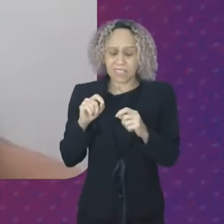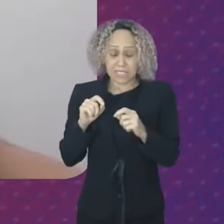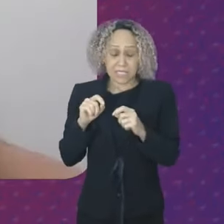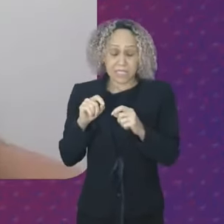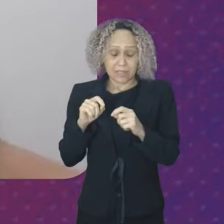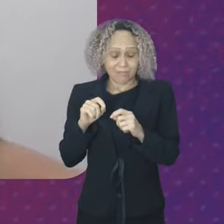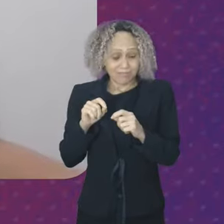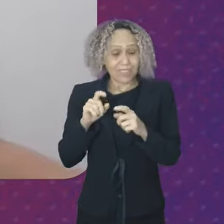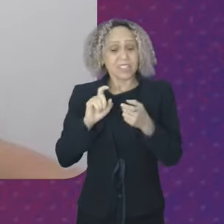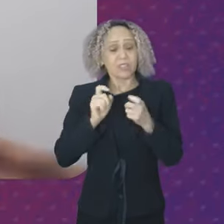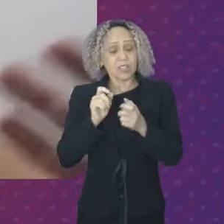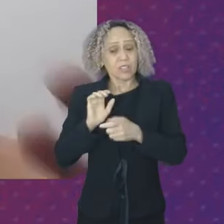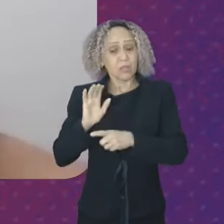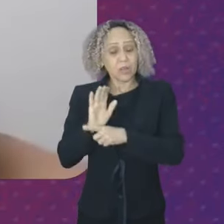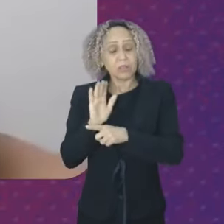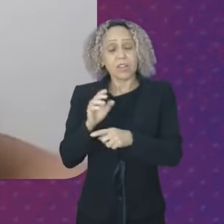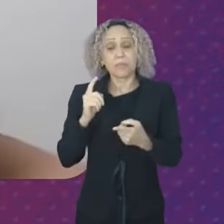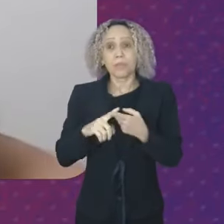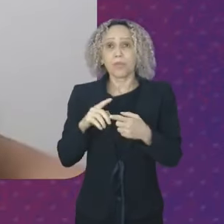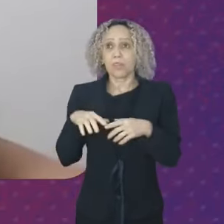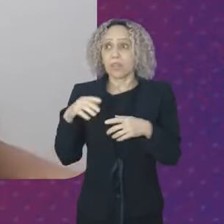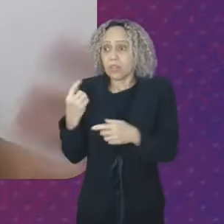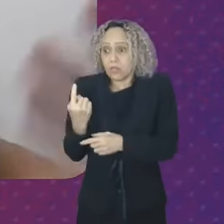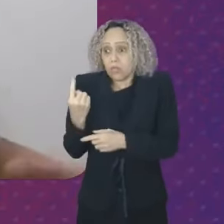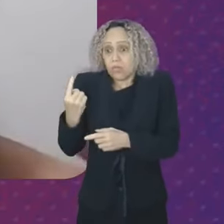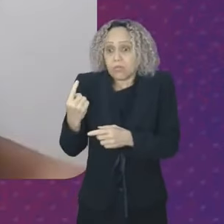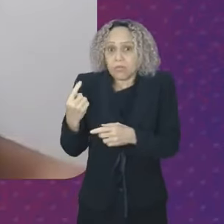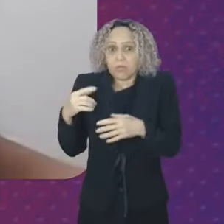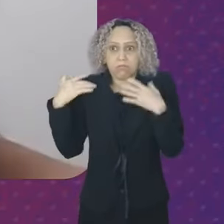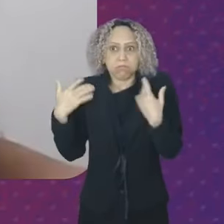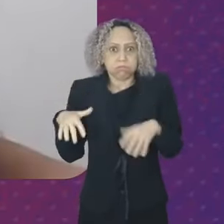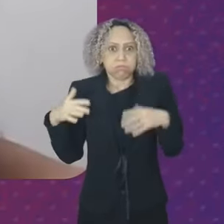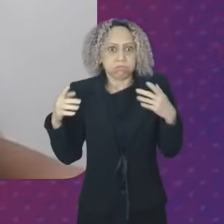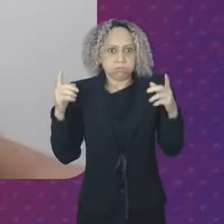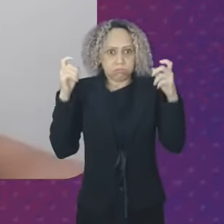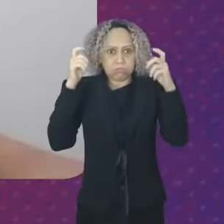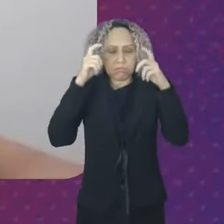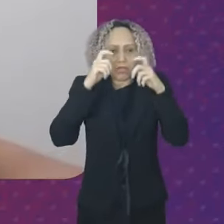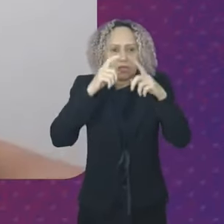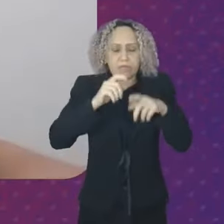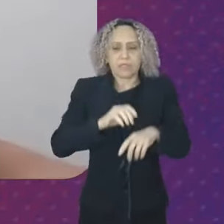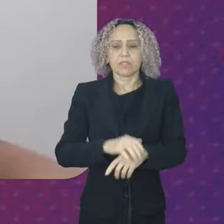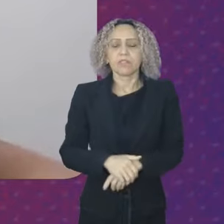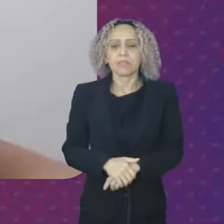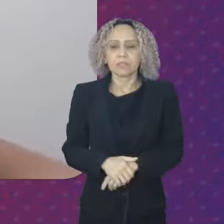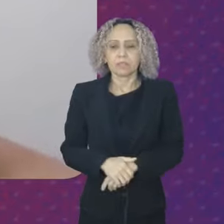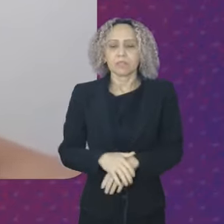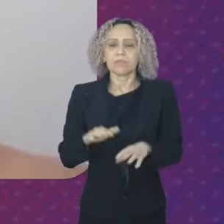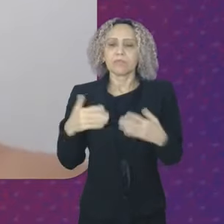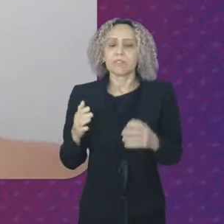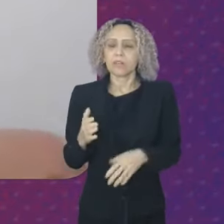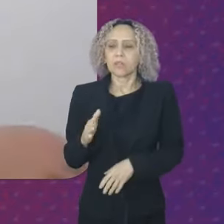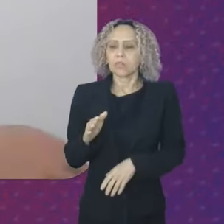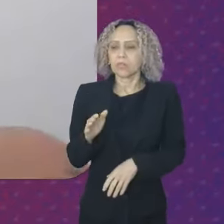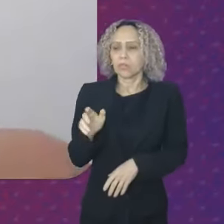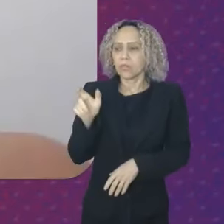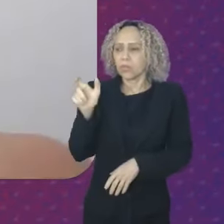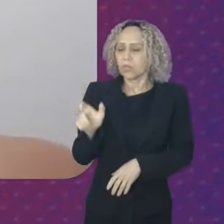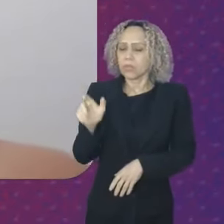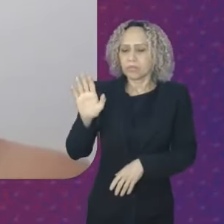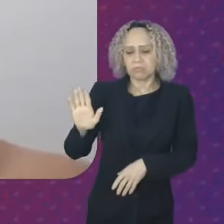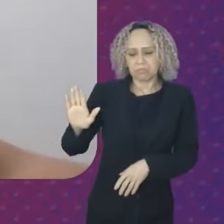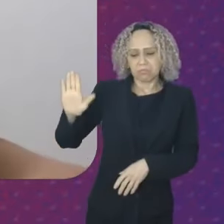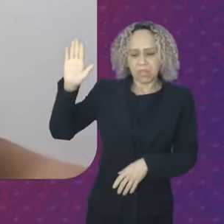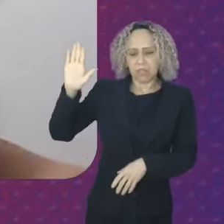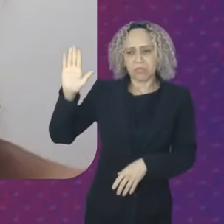muito difícil, eu não estou dizendo que é impossível, mas é extremamente difícil, quando uma candidatura assume